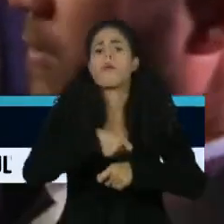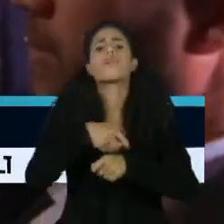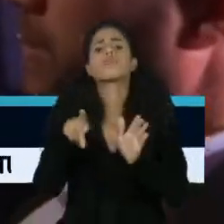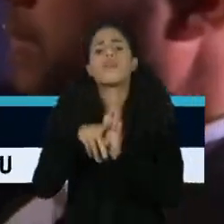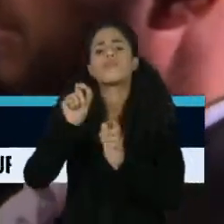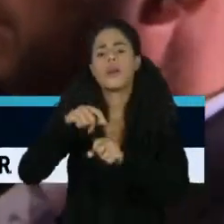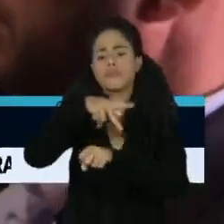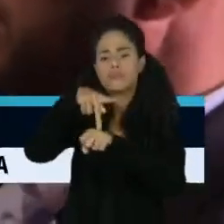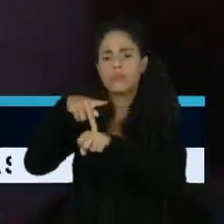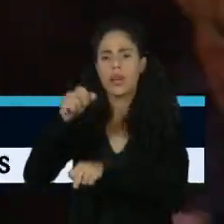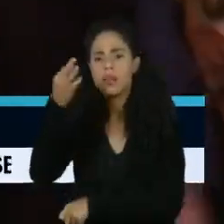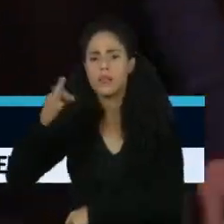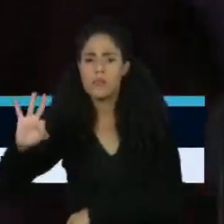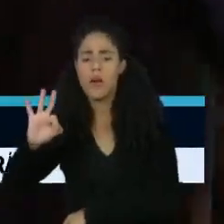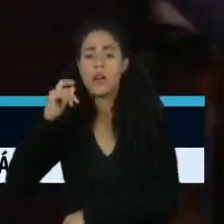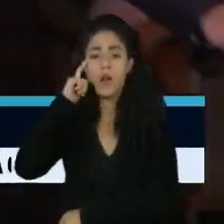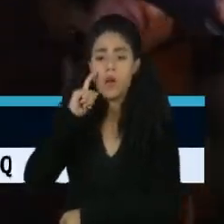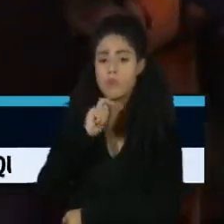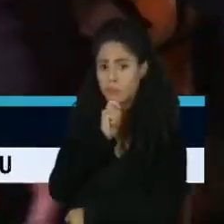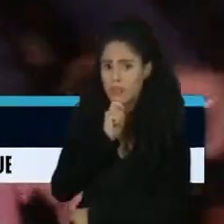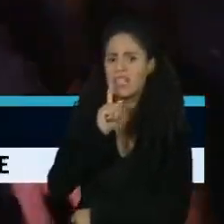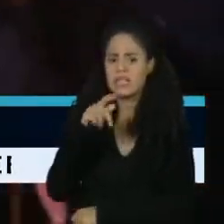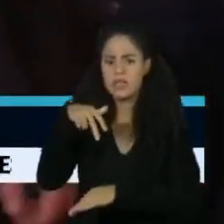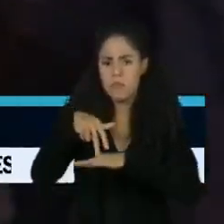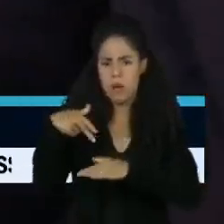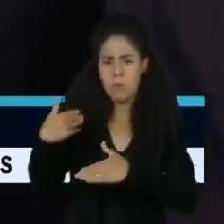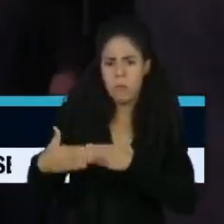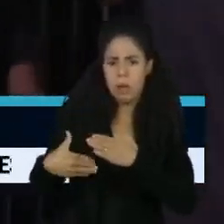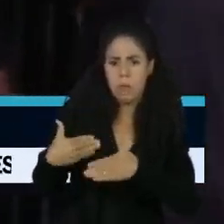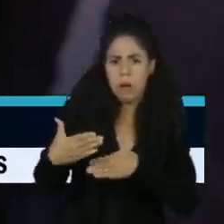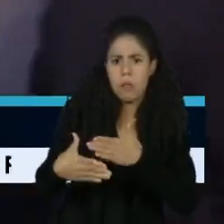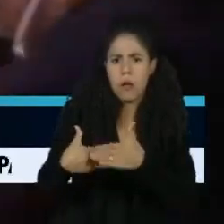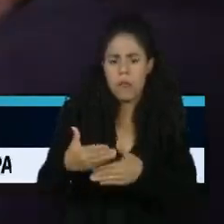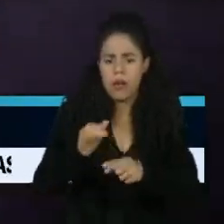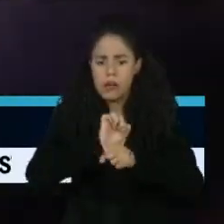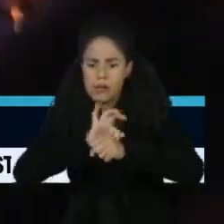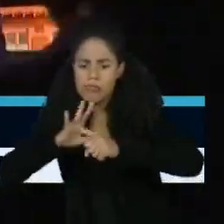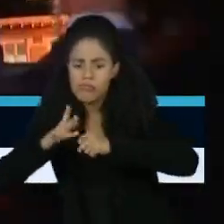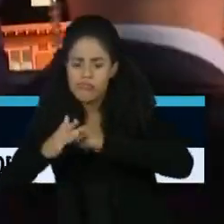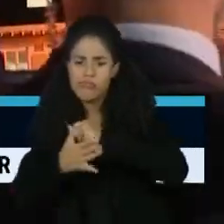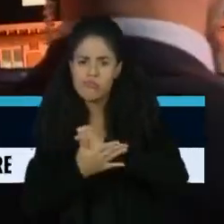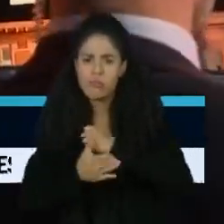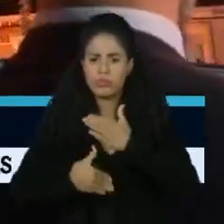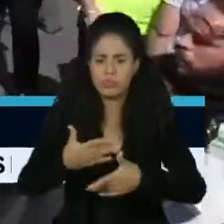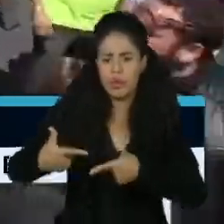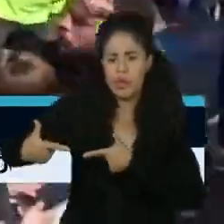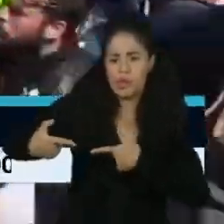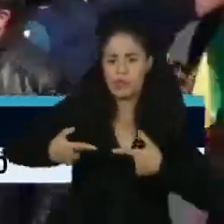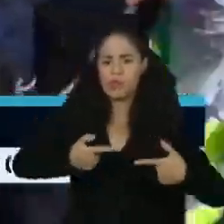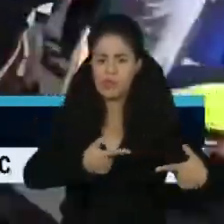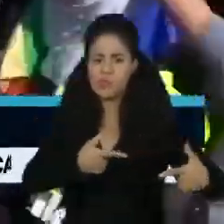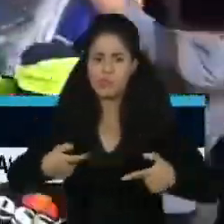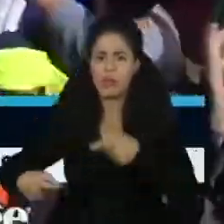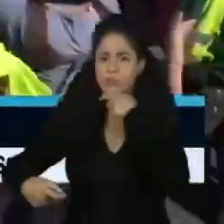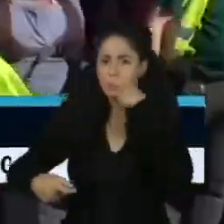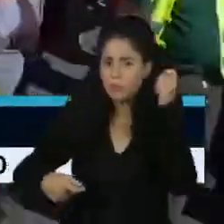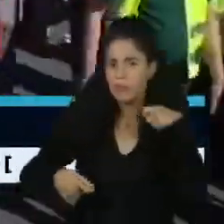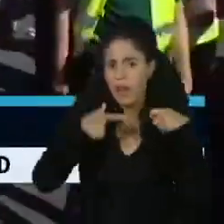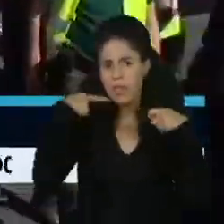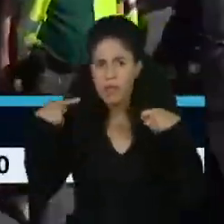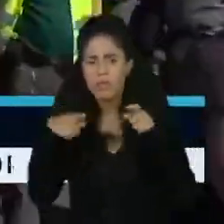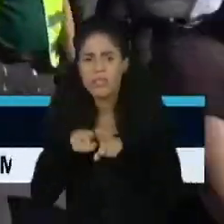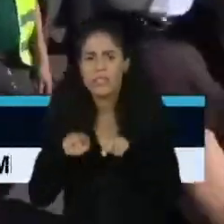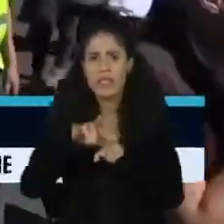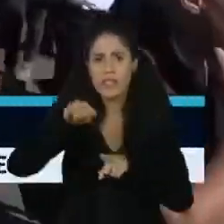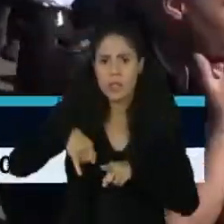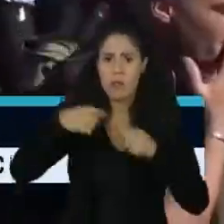macron enfrenta o desgaste dos anos de Mandato como os impactos da pandemia e da guerra na Ucrânia e da onda de protestos